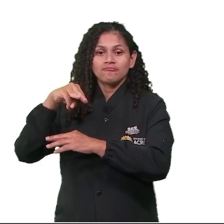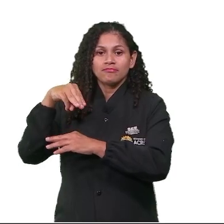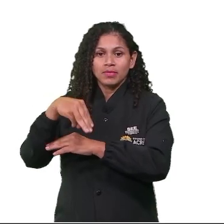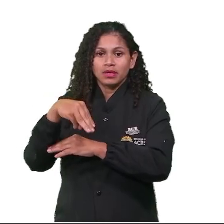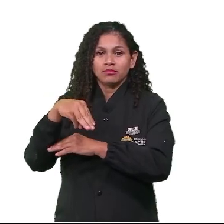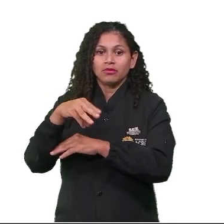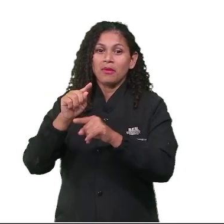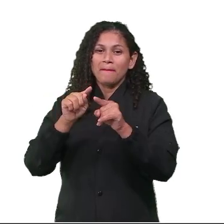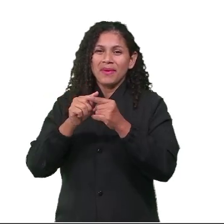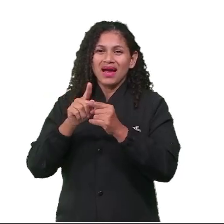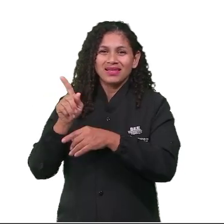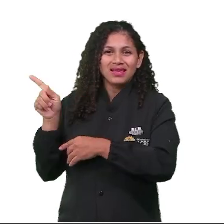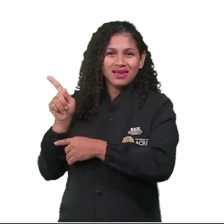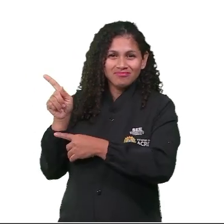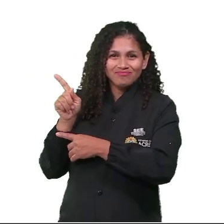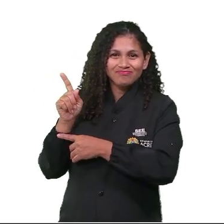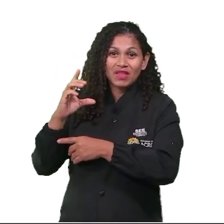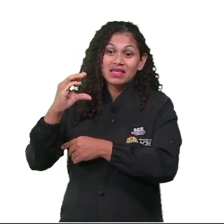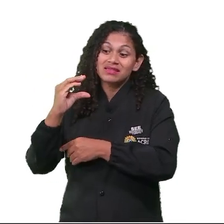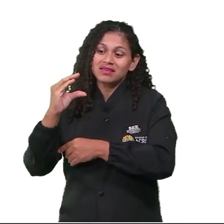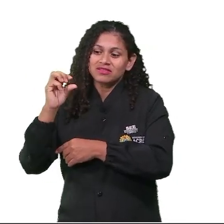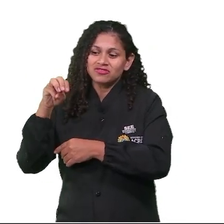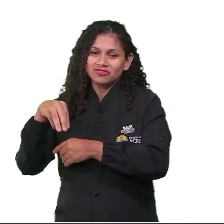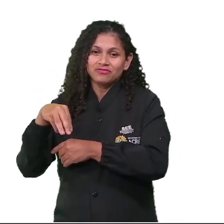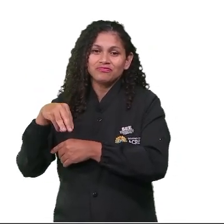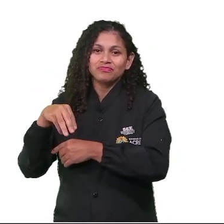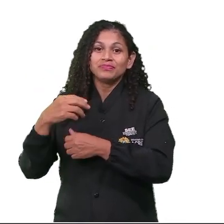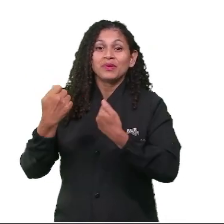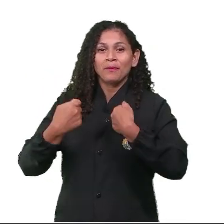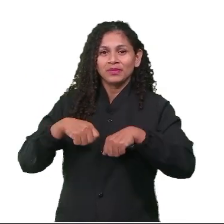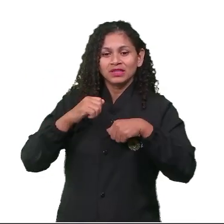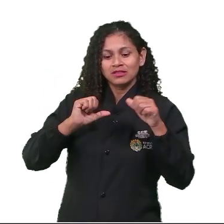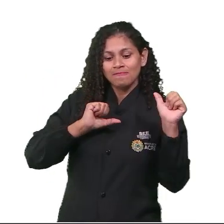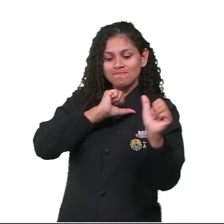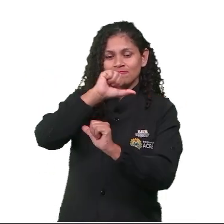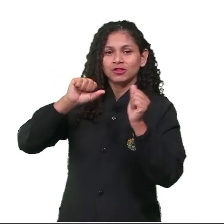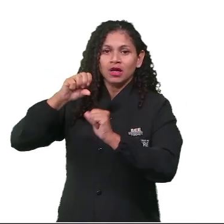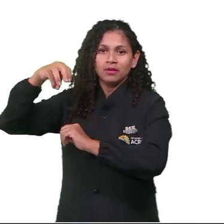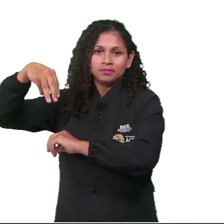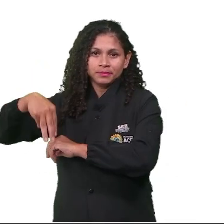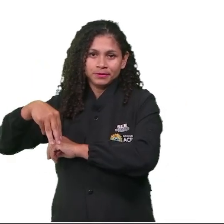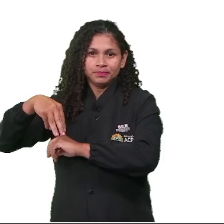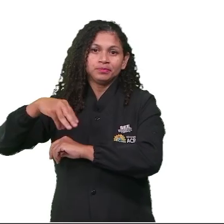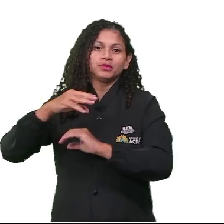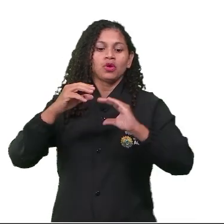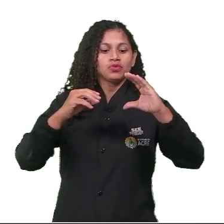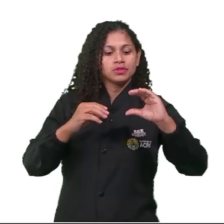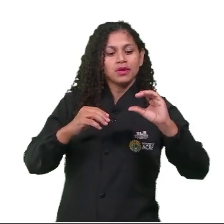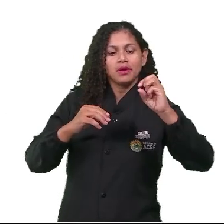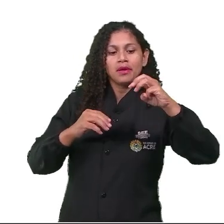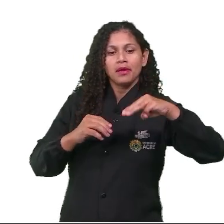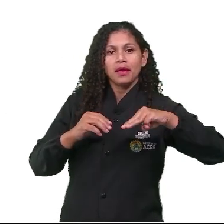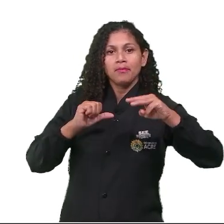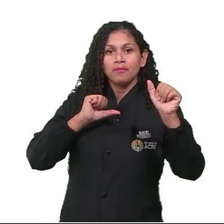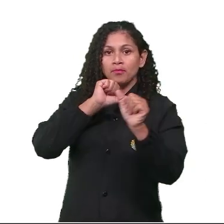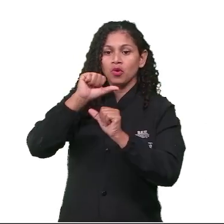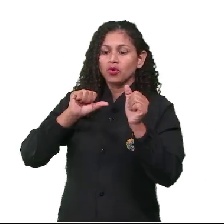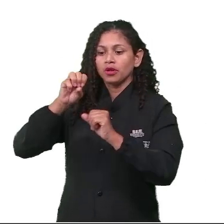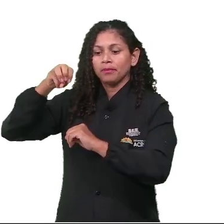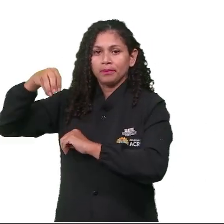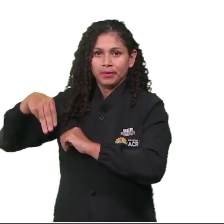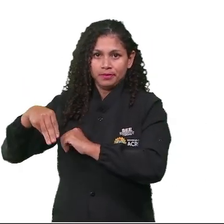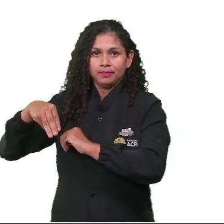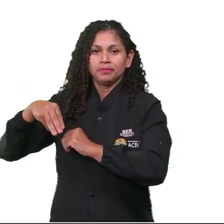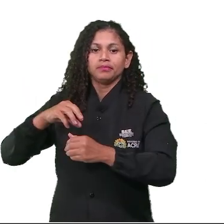vendo? Então, eu vou ter que fazer aqui uma conversão, tudo para metro. Se eu tenho 50 centímetros, isso vale